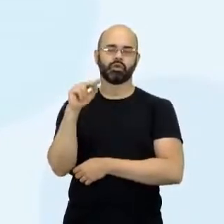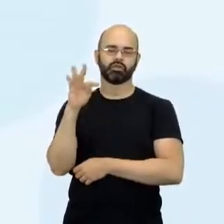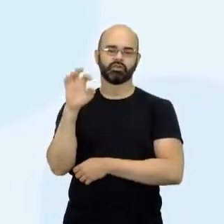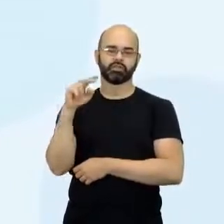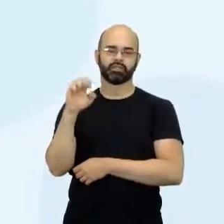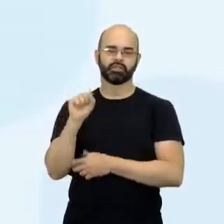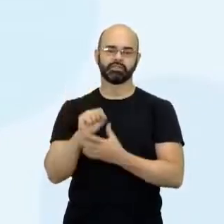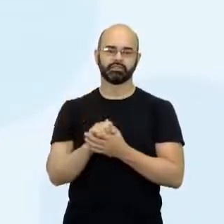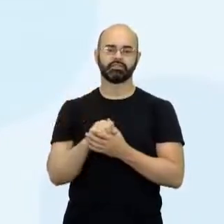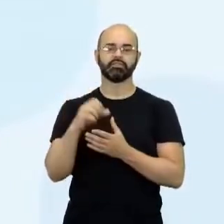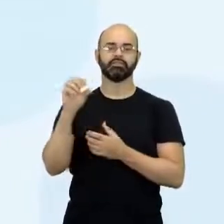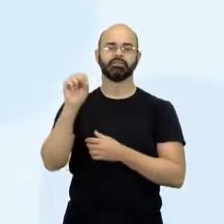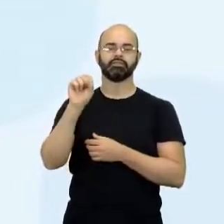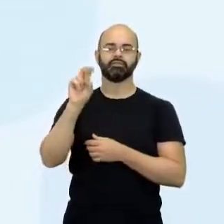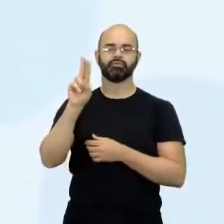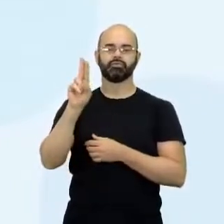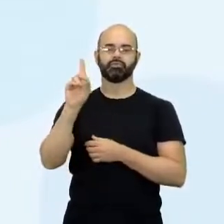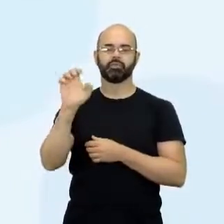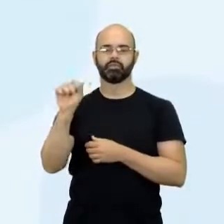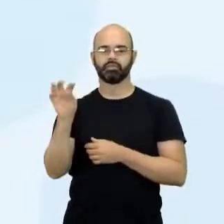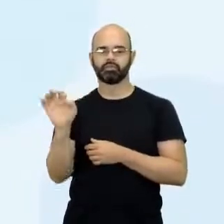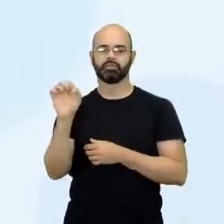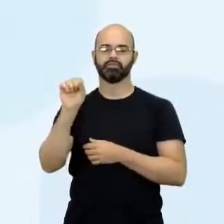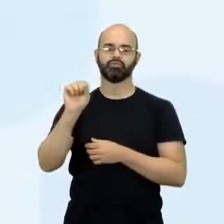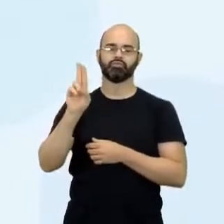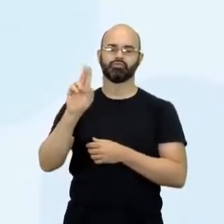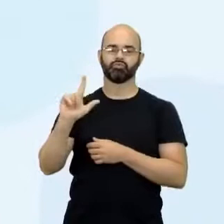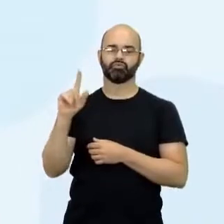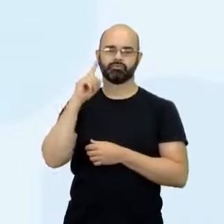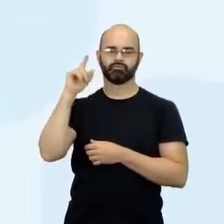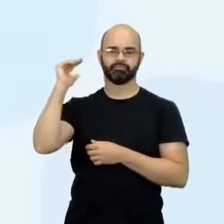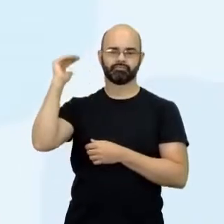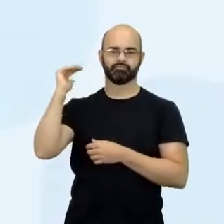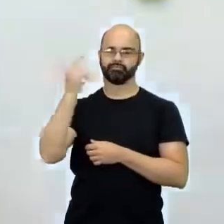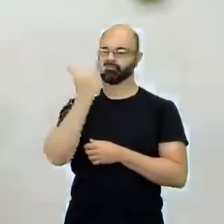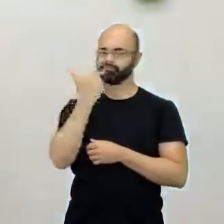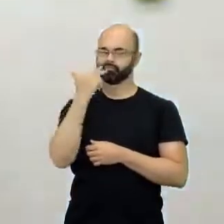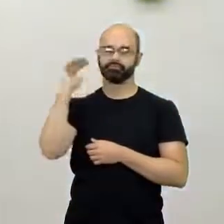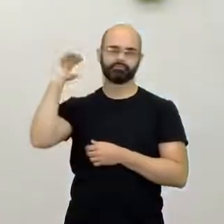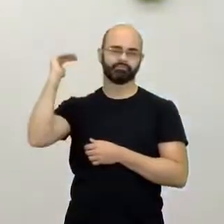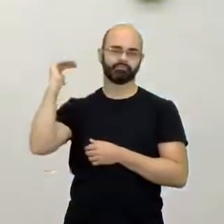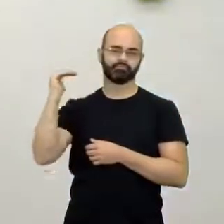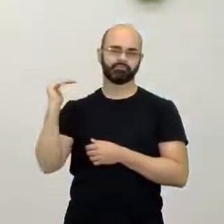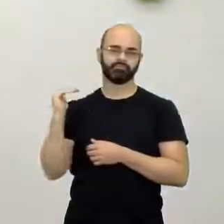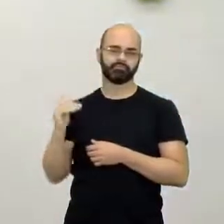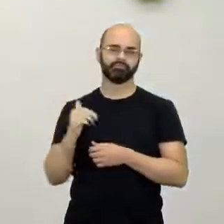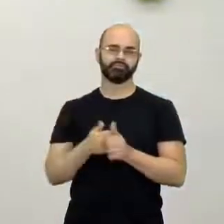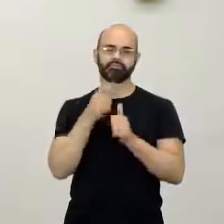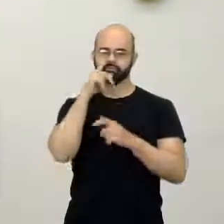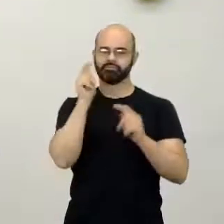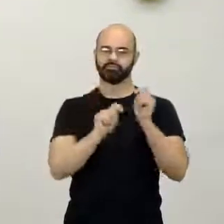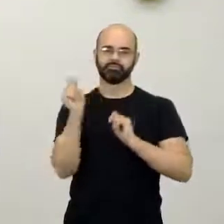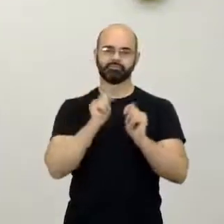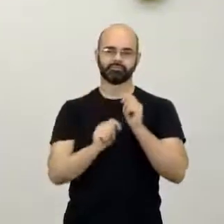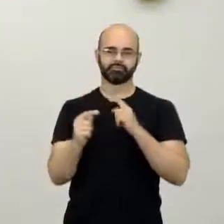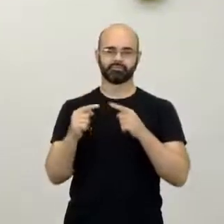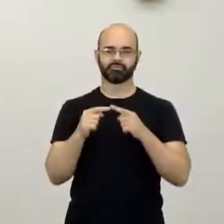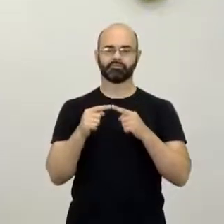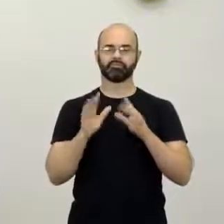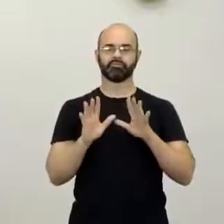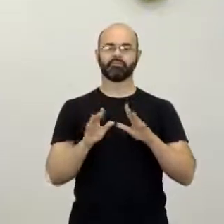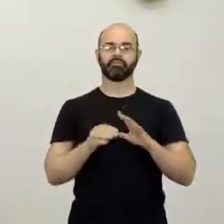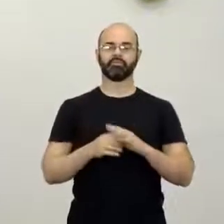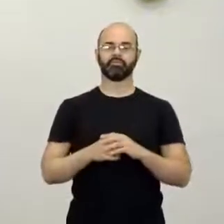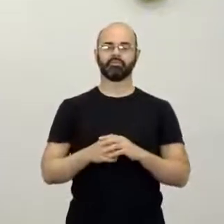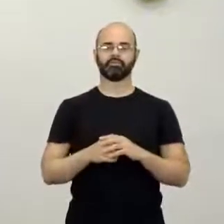Francisco, o Sudeste e o Sul, que tem aí semelhanças parecidas com os aspectos econômicos, mas que também tem outras